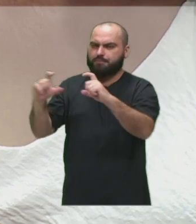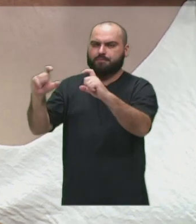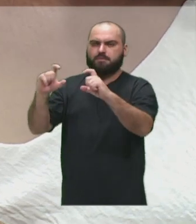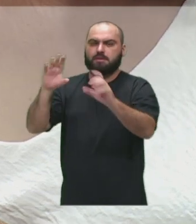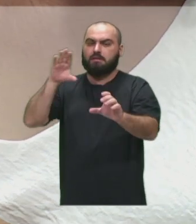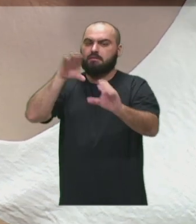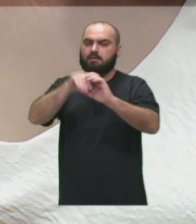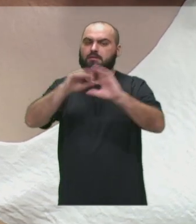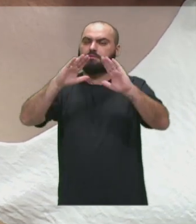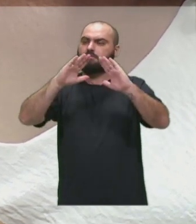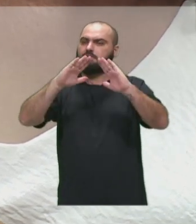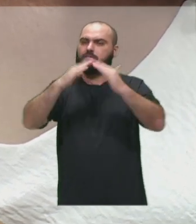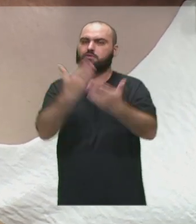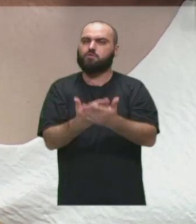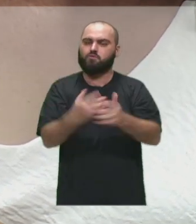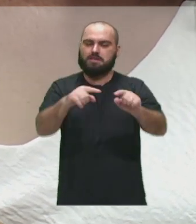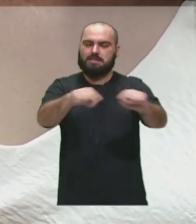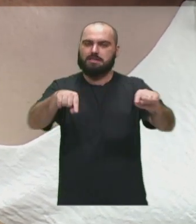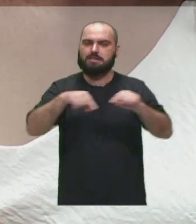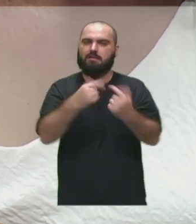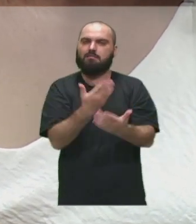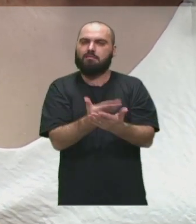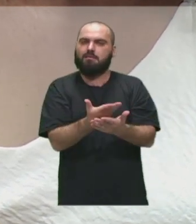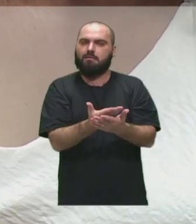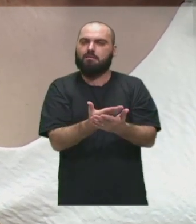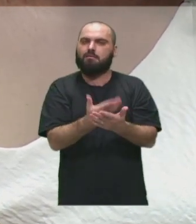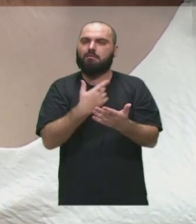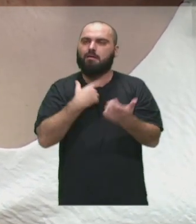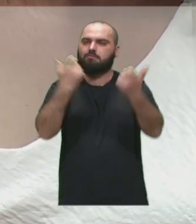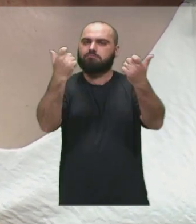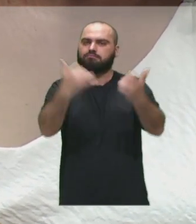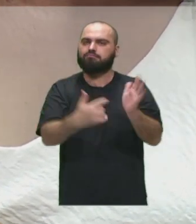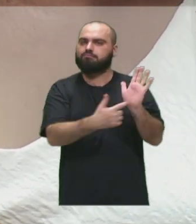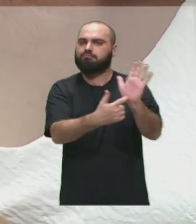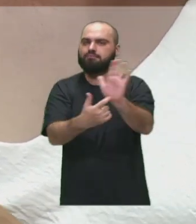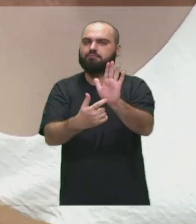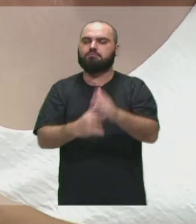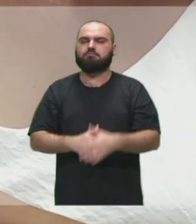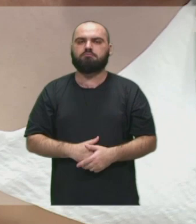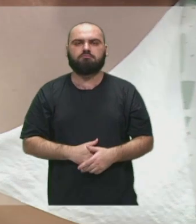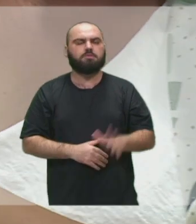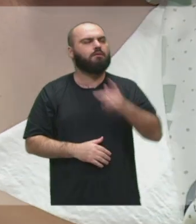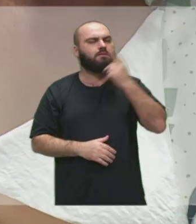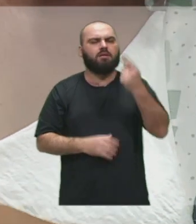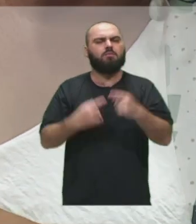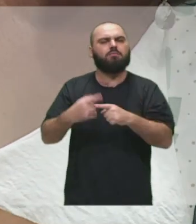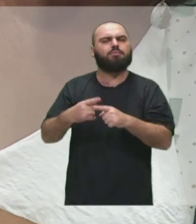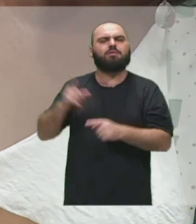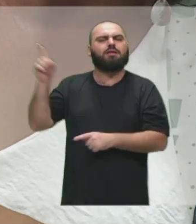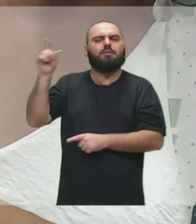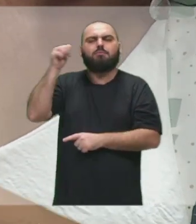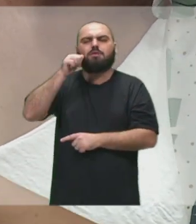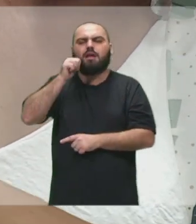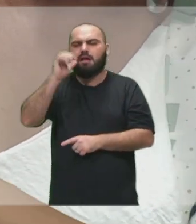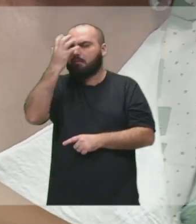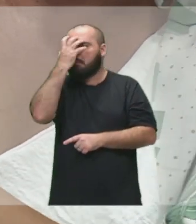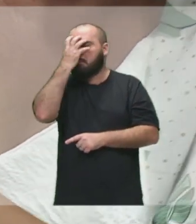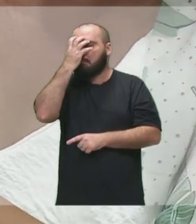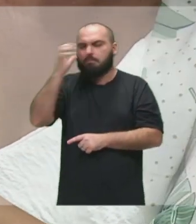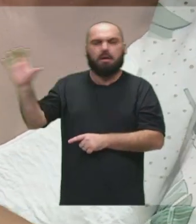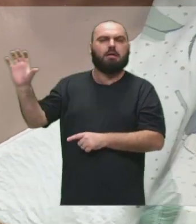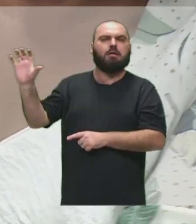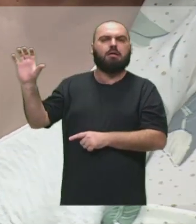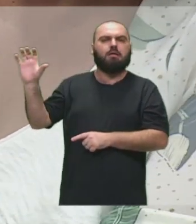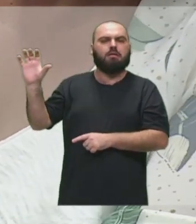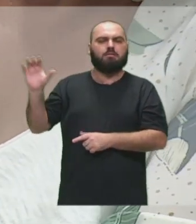aula. E aí eu falo para eles, né, se perguntarem por que essa mulher tirou a máscara. E eu coloco